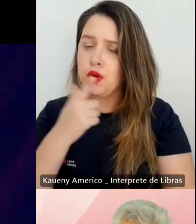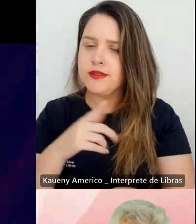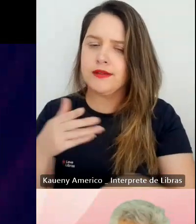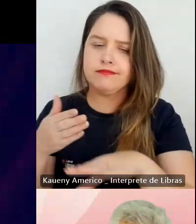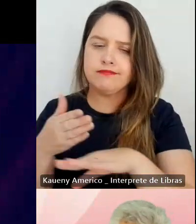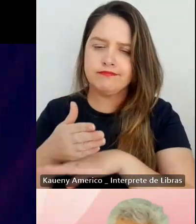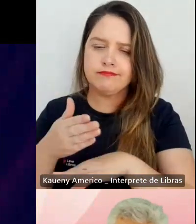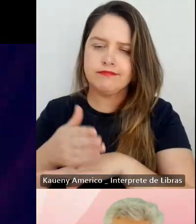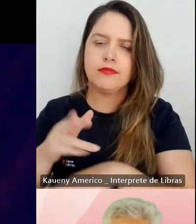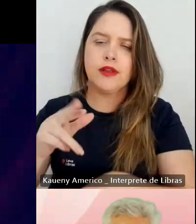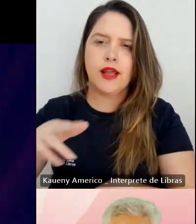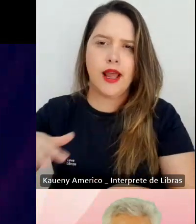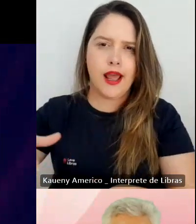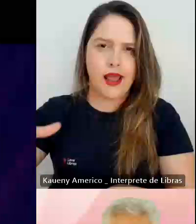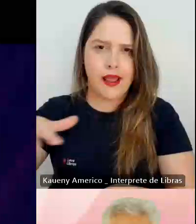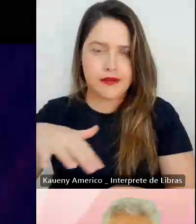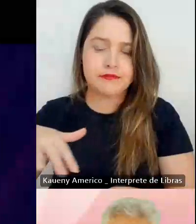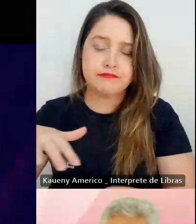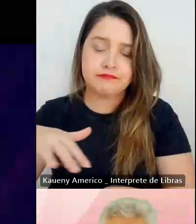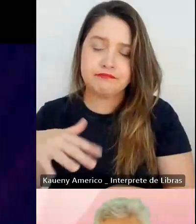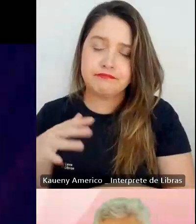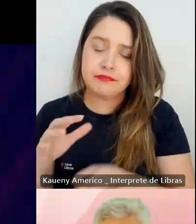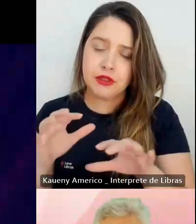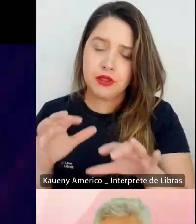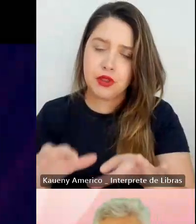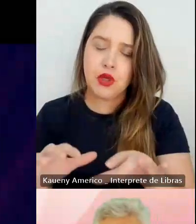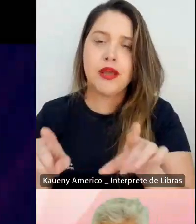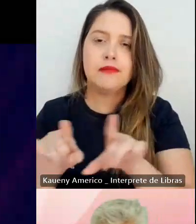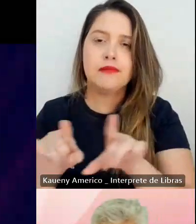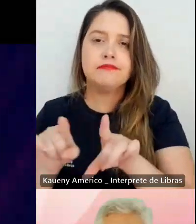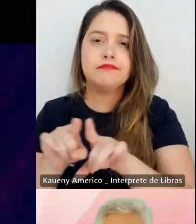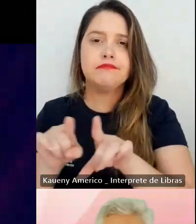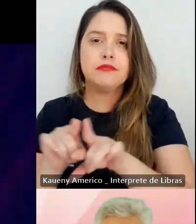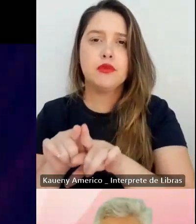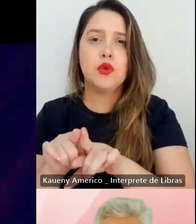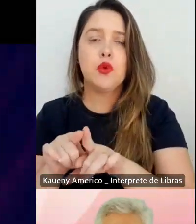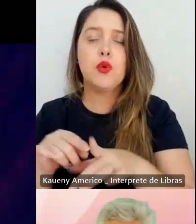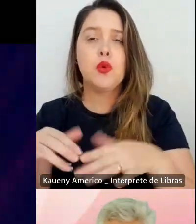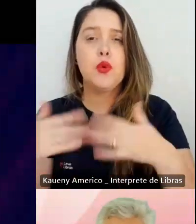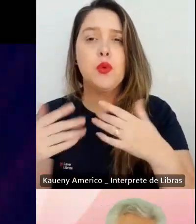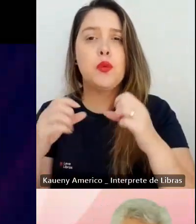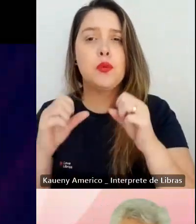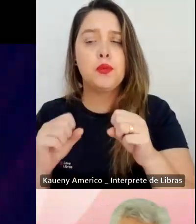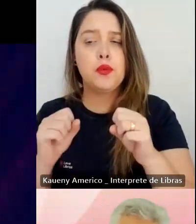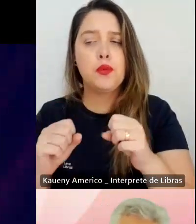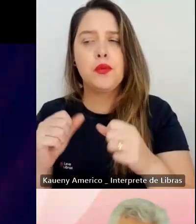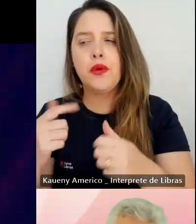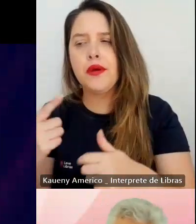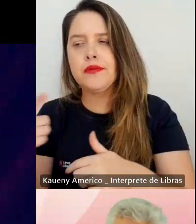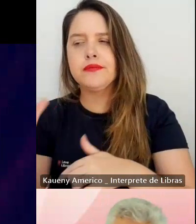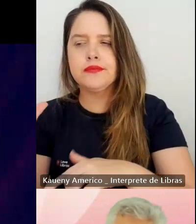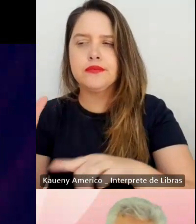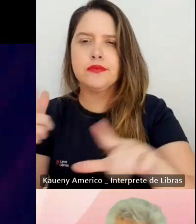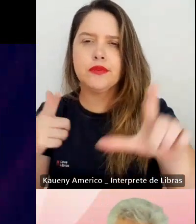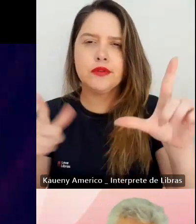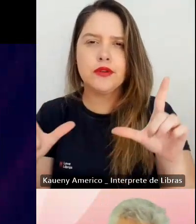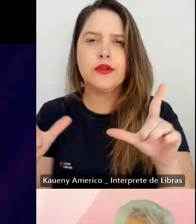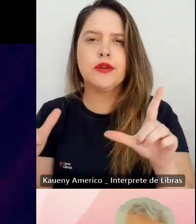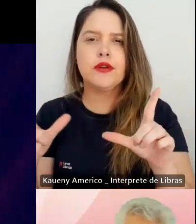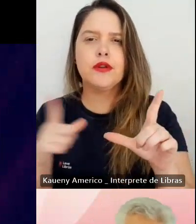sendo agressivo. Temos os carcinomas in situ, podendo ser o ductal ou o lobular. Ductal, quando ele fica limitado